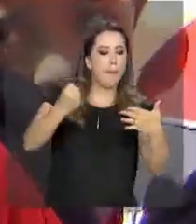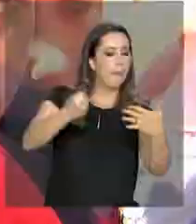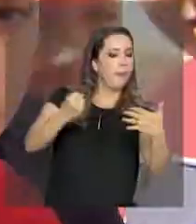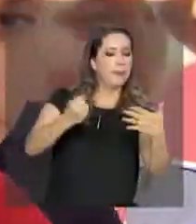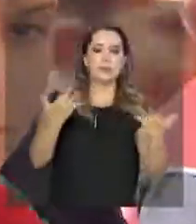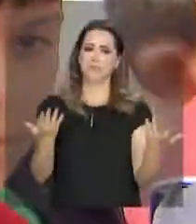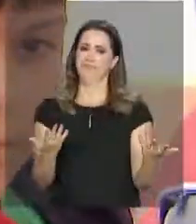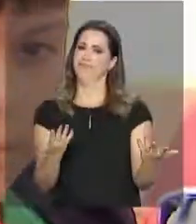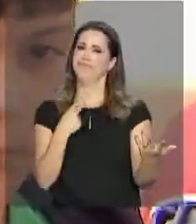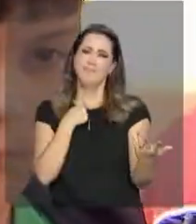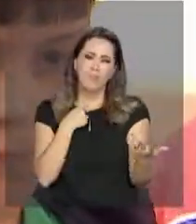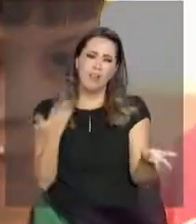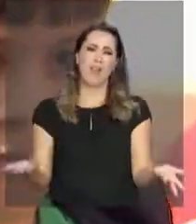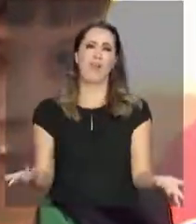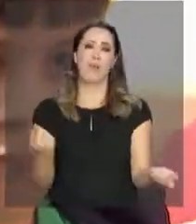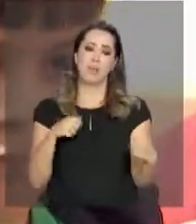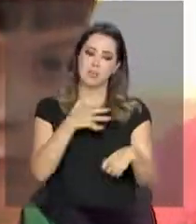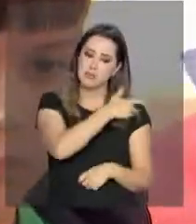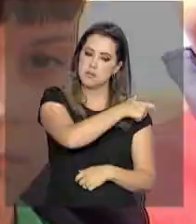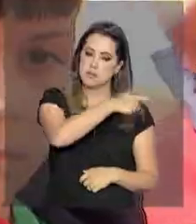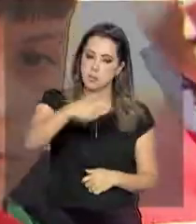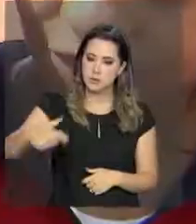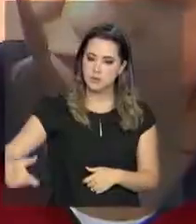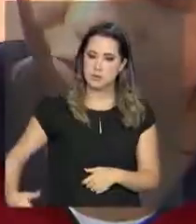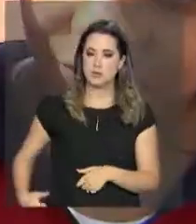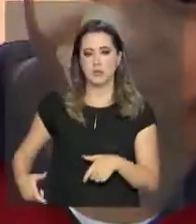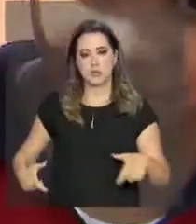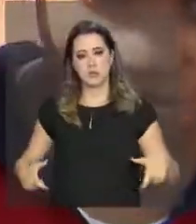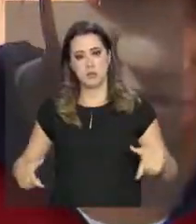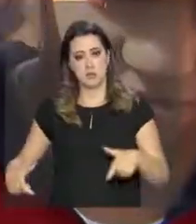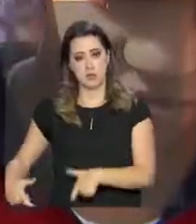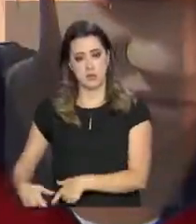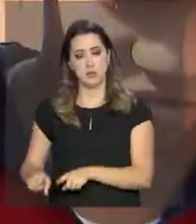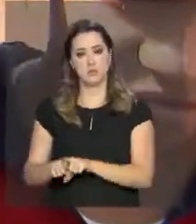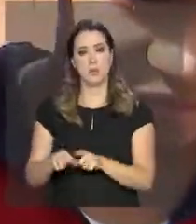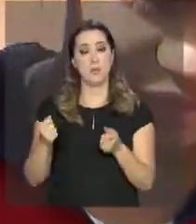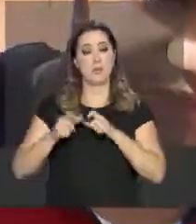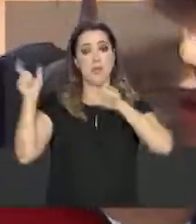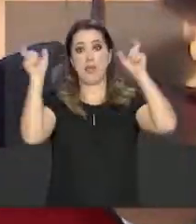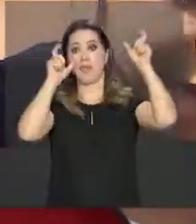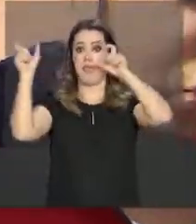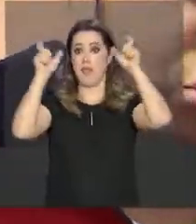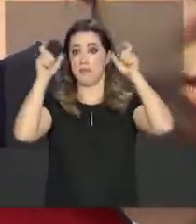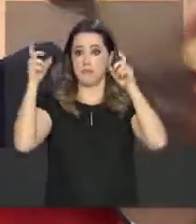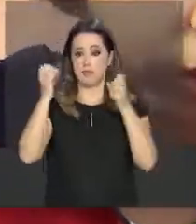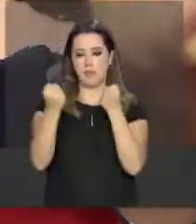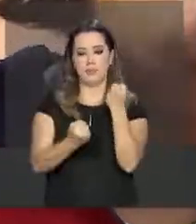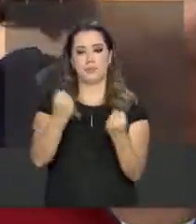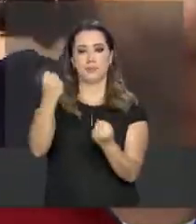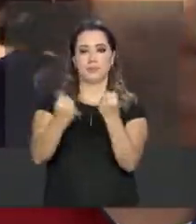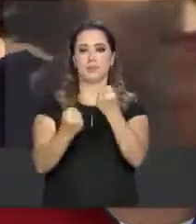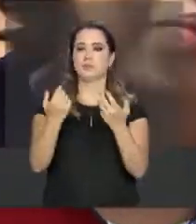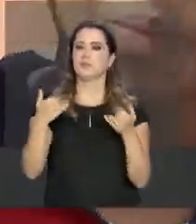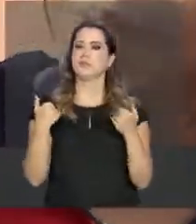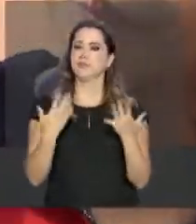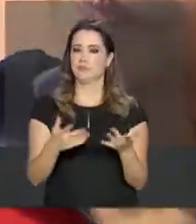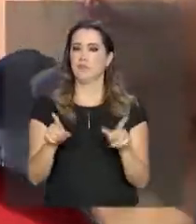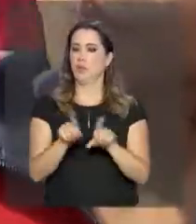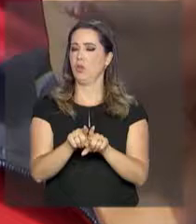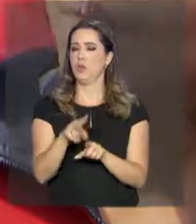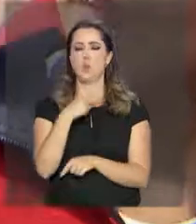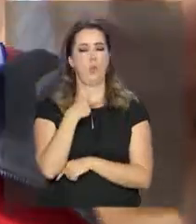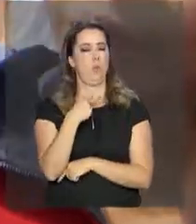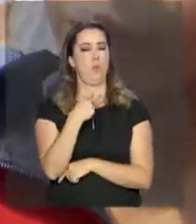é quem quer colocar o cinto de segurança tem que prestar atenção pra dirigir ai não